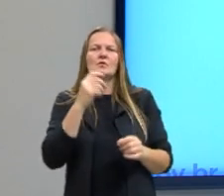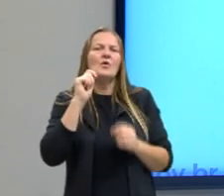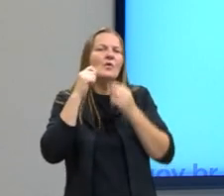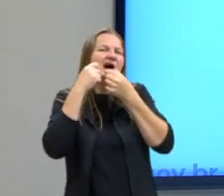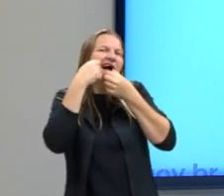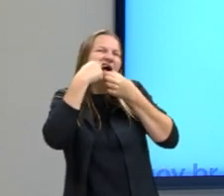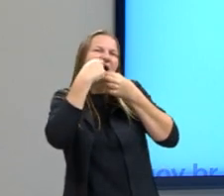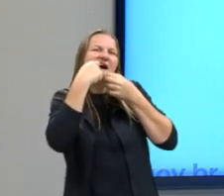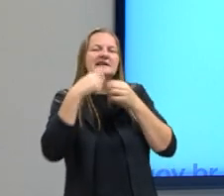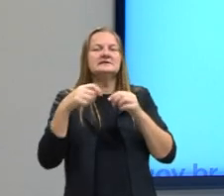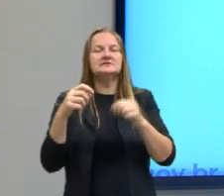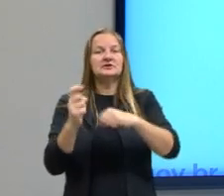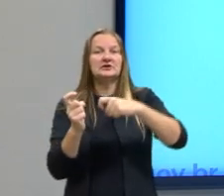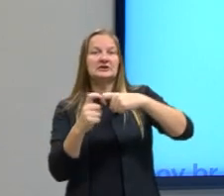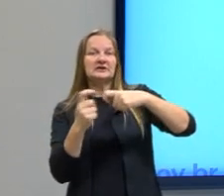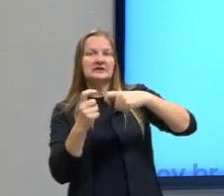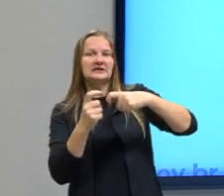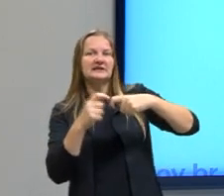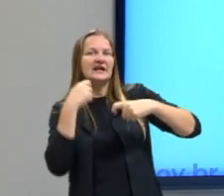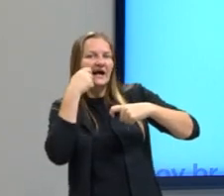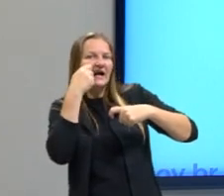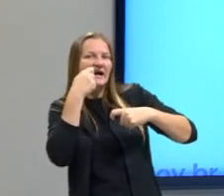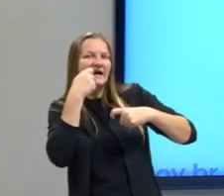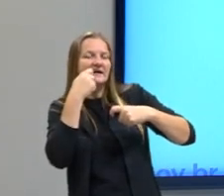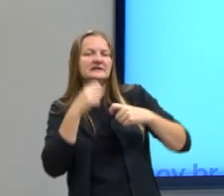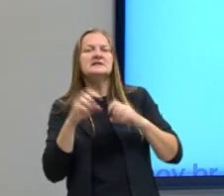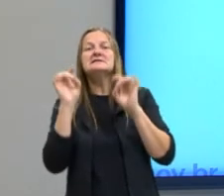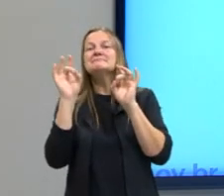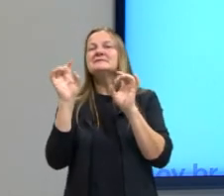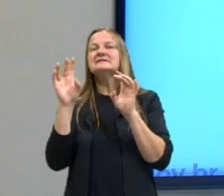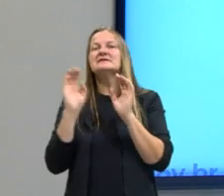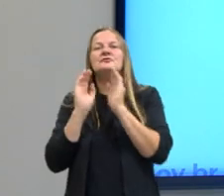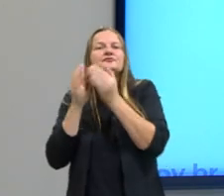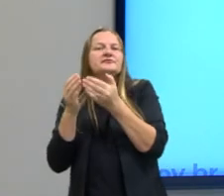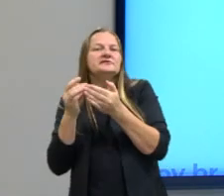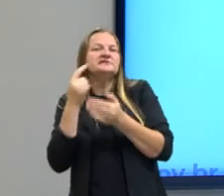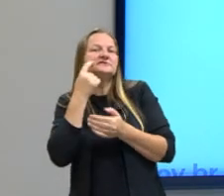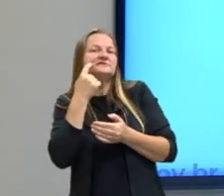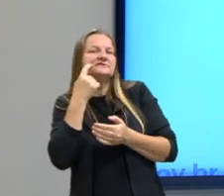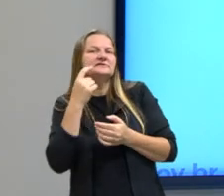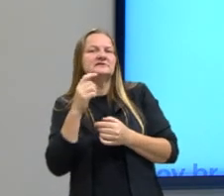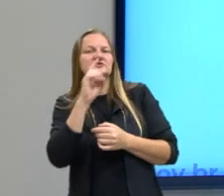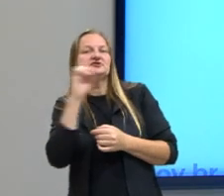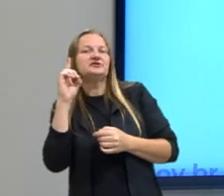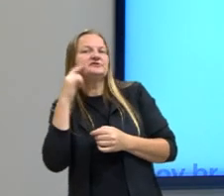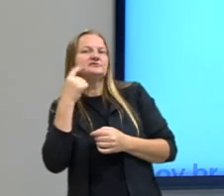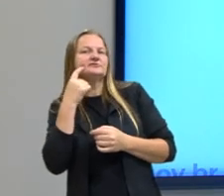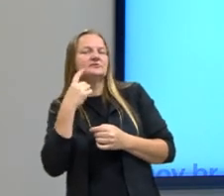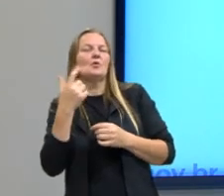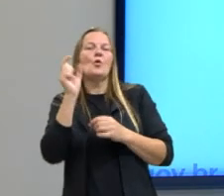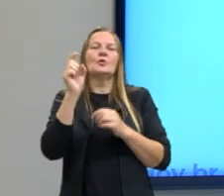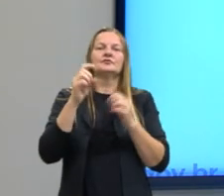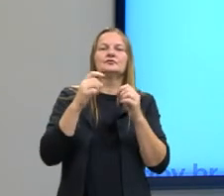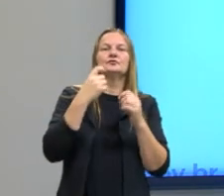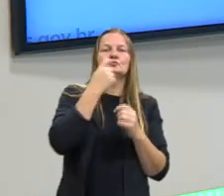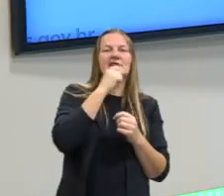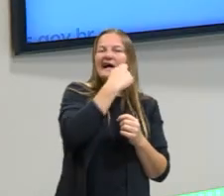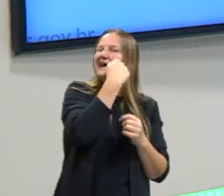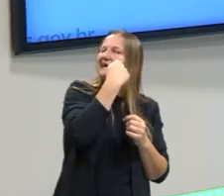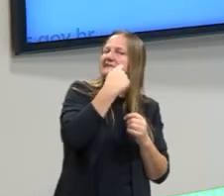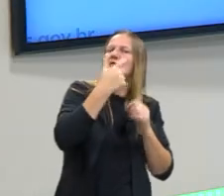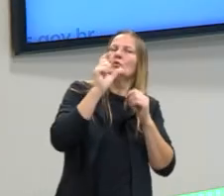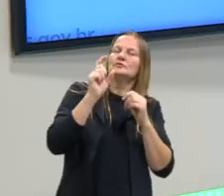no consultório médico né o dentista especialista no dente x do lado direito mas ele